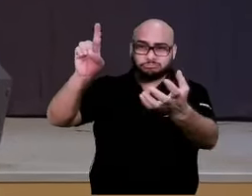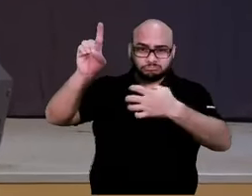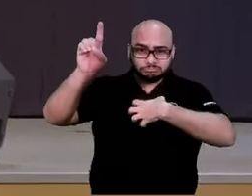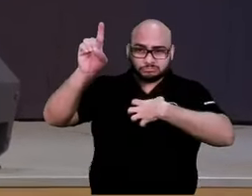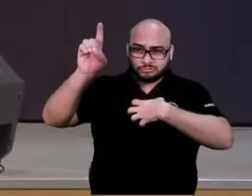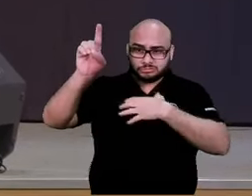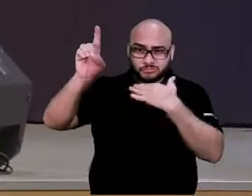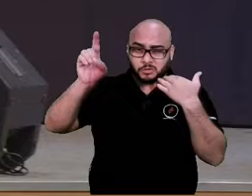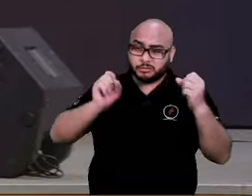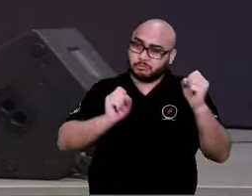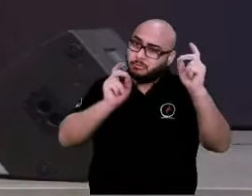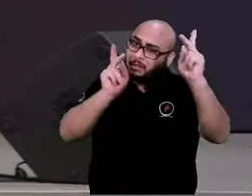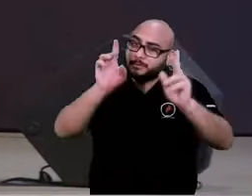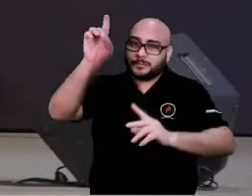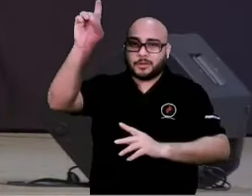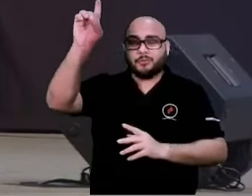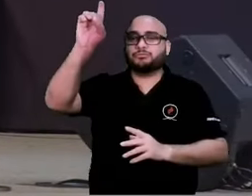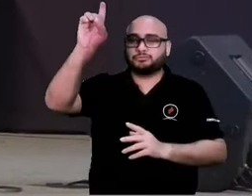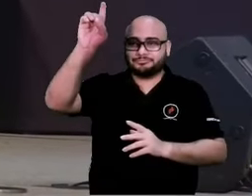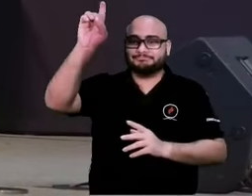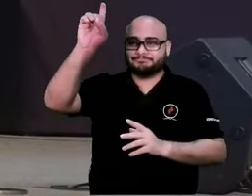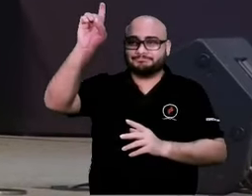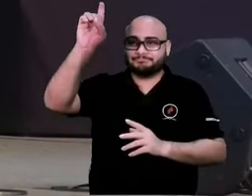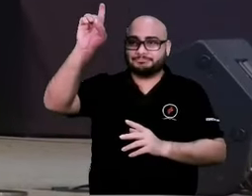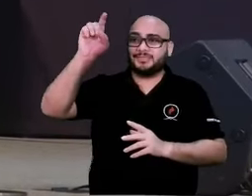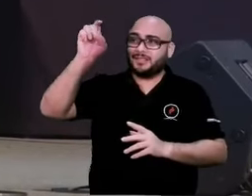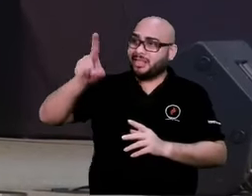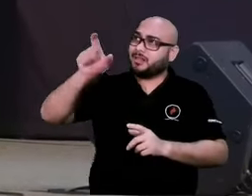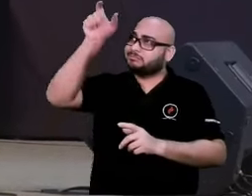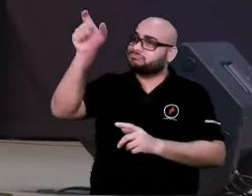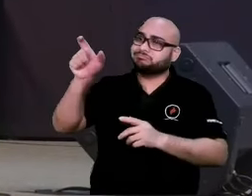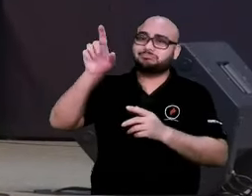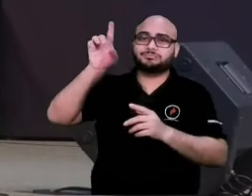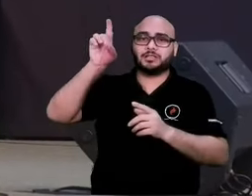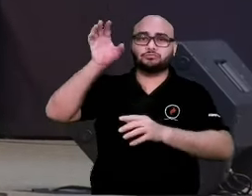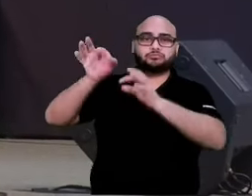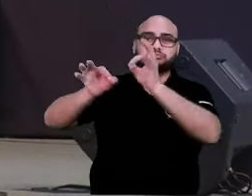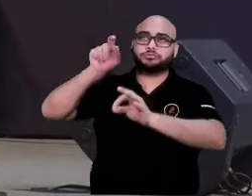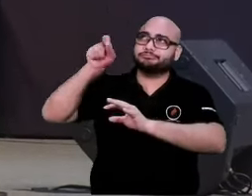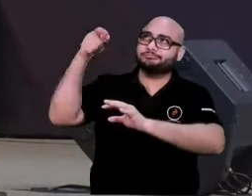o Senhor é justo.